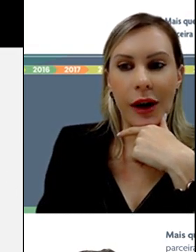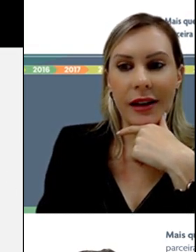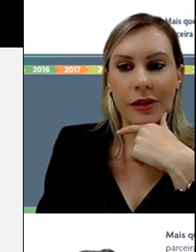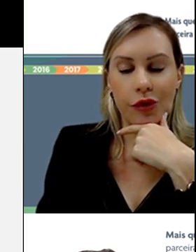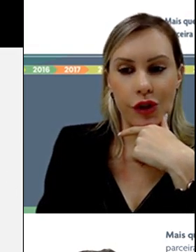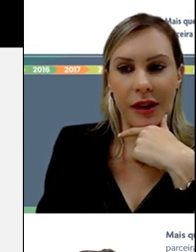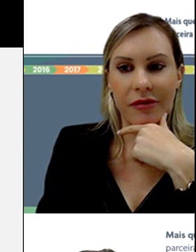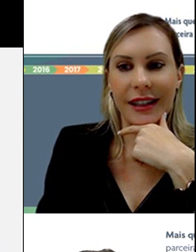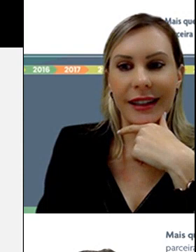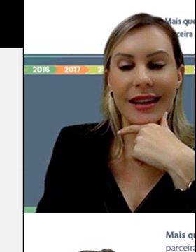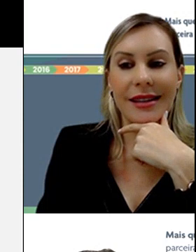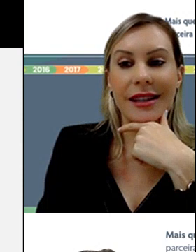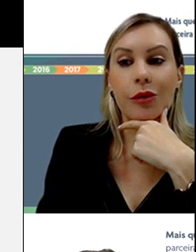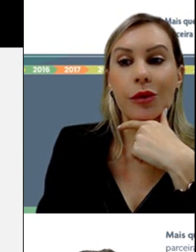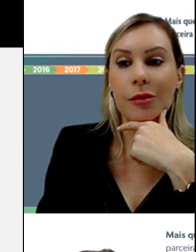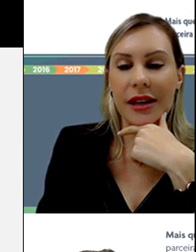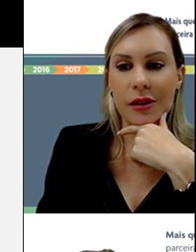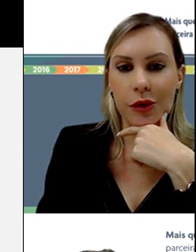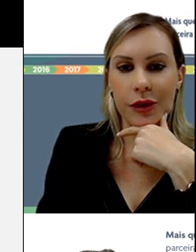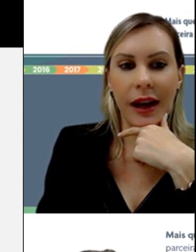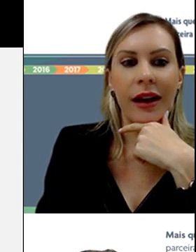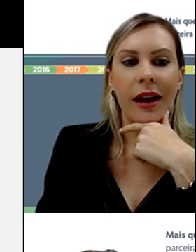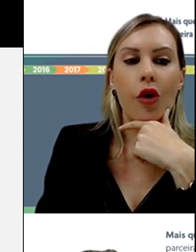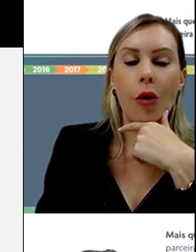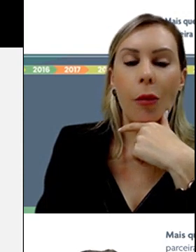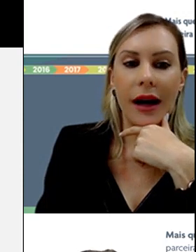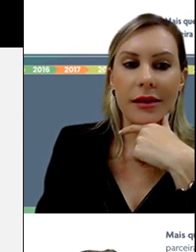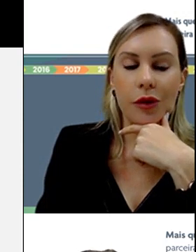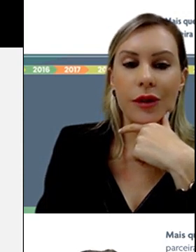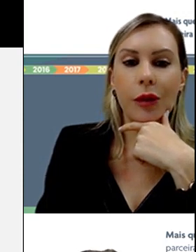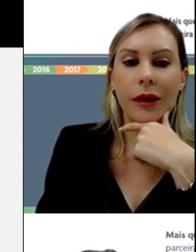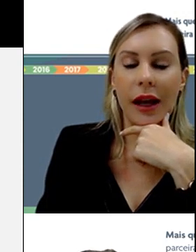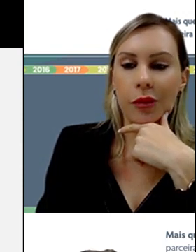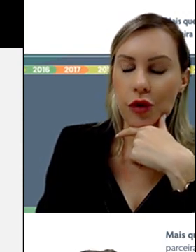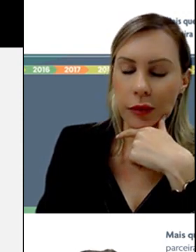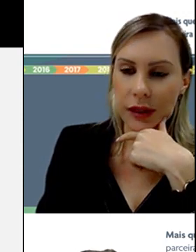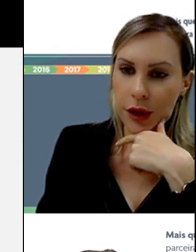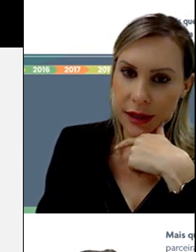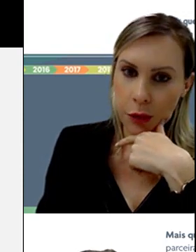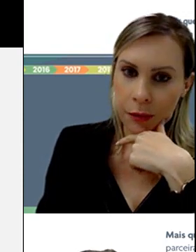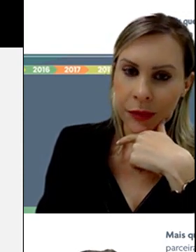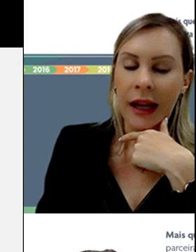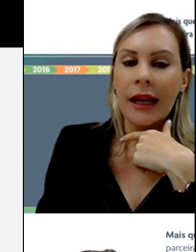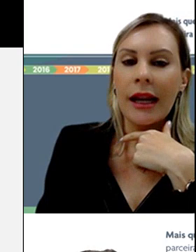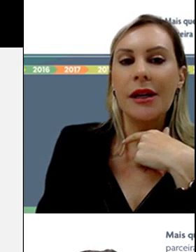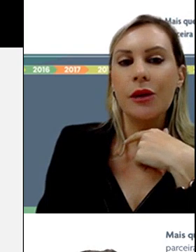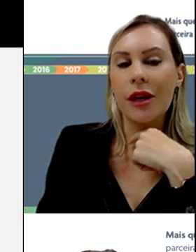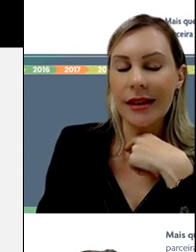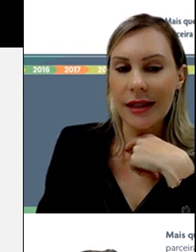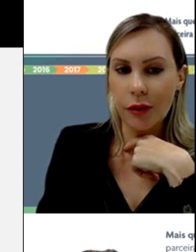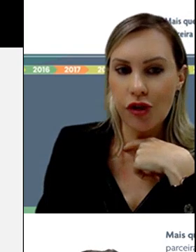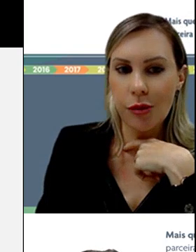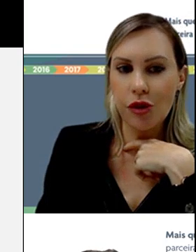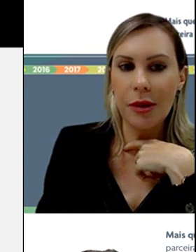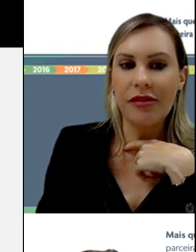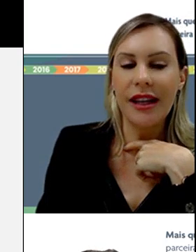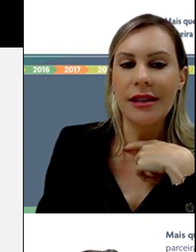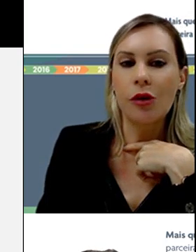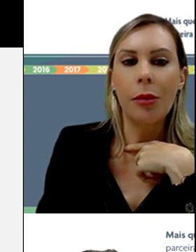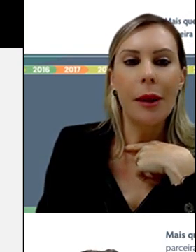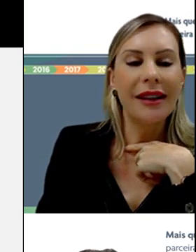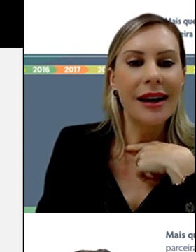no caso de uma invalidez, são os mesmos, tá? Com base no seu tempo de contribuição. Lembrando que quem está no regime